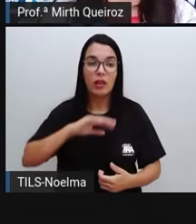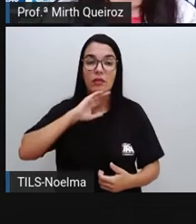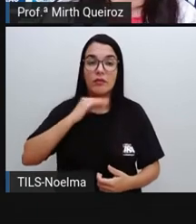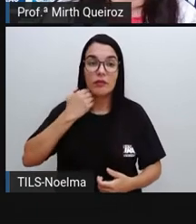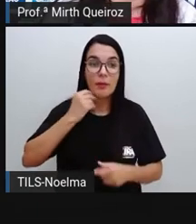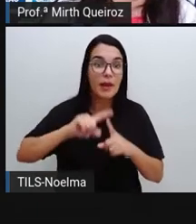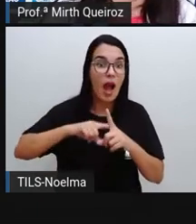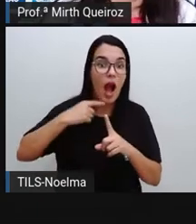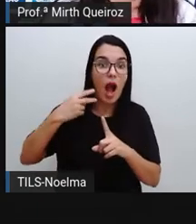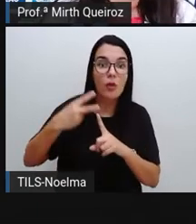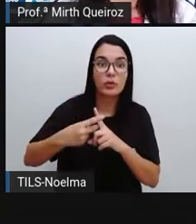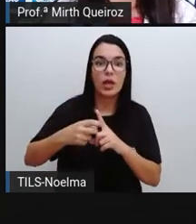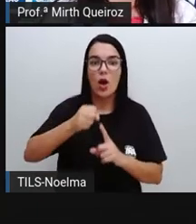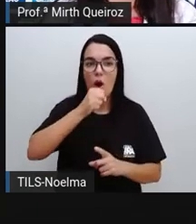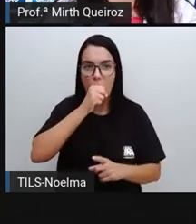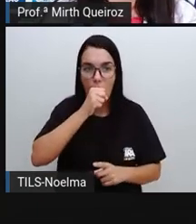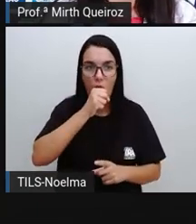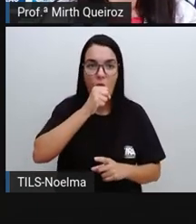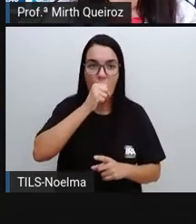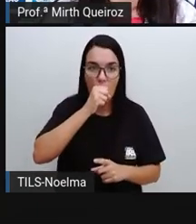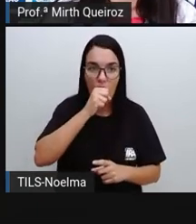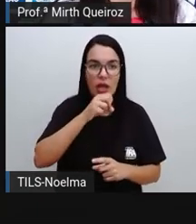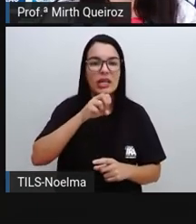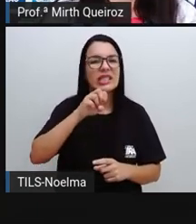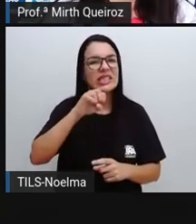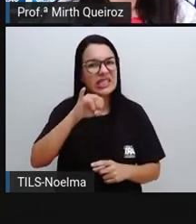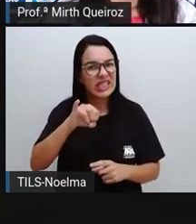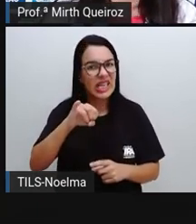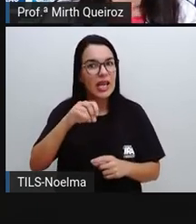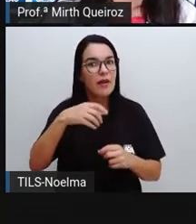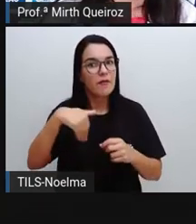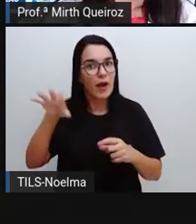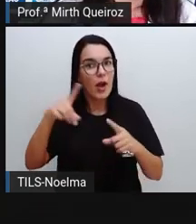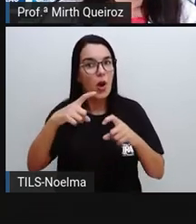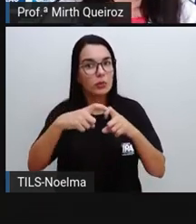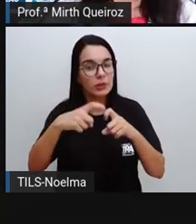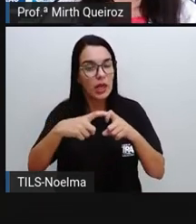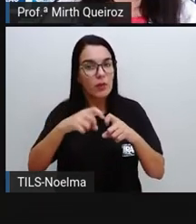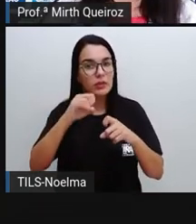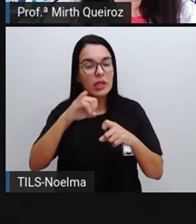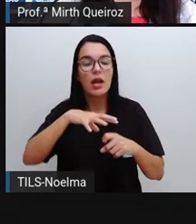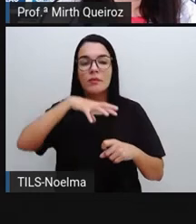pessoas devem buscar o hospital quando estiverem aí no seu...